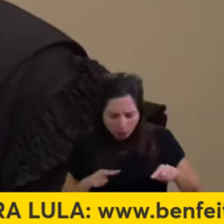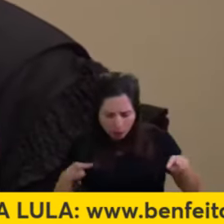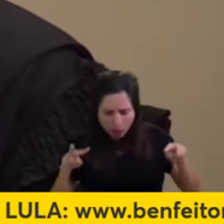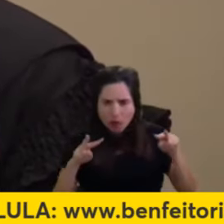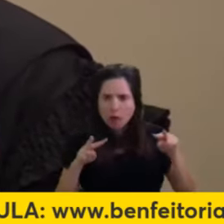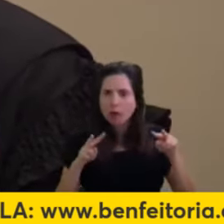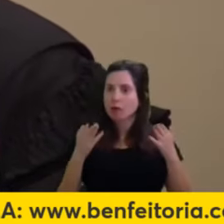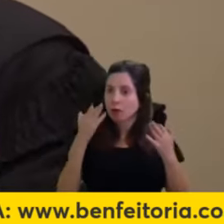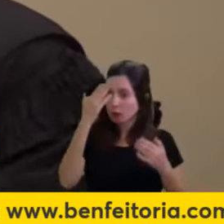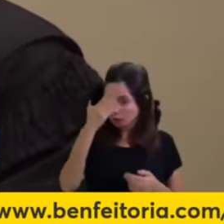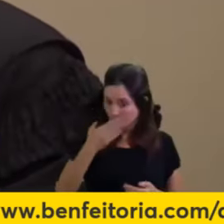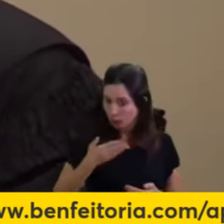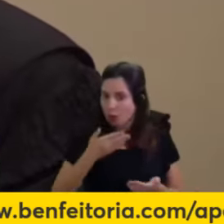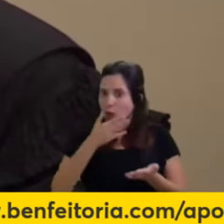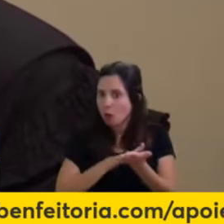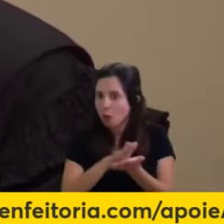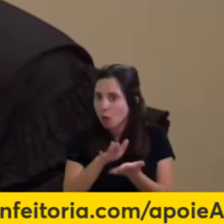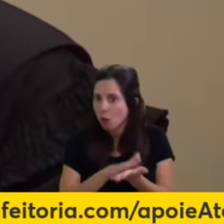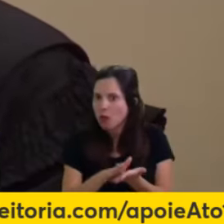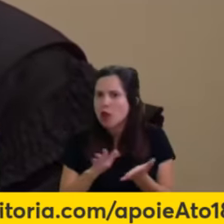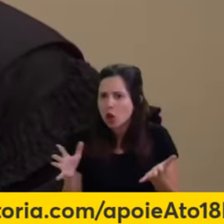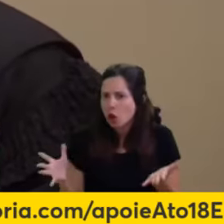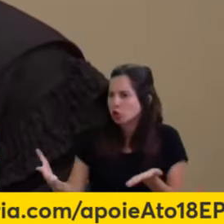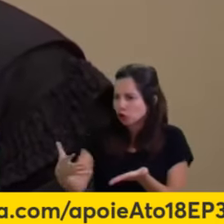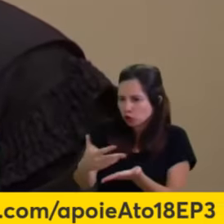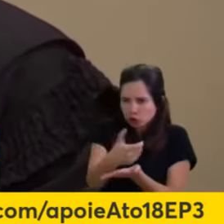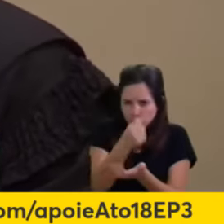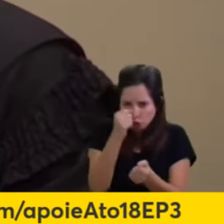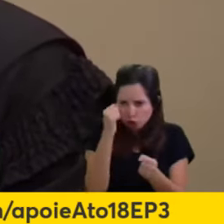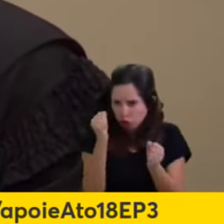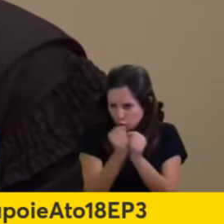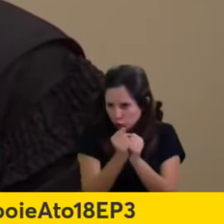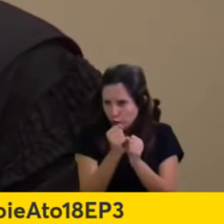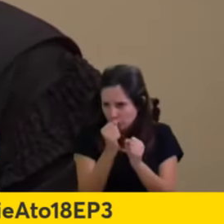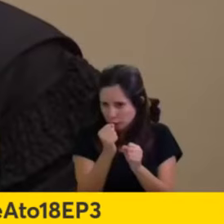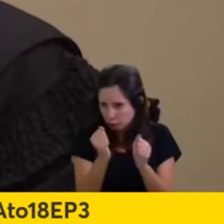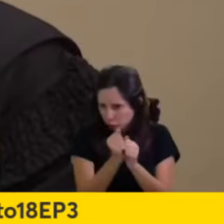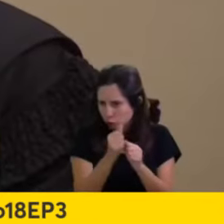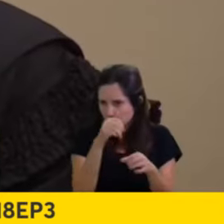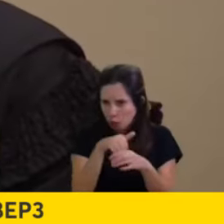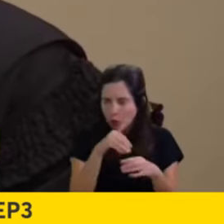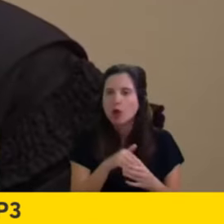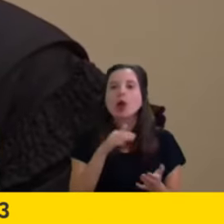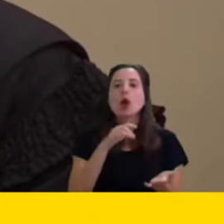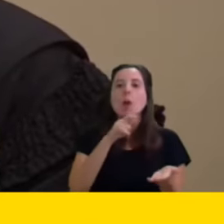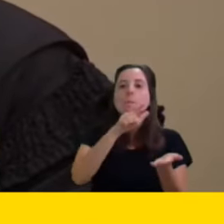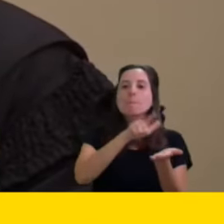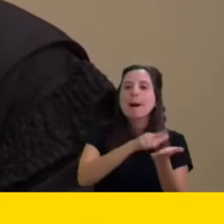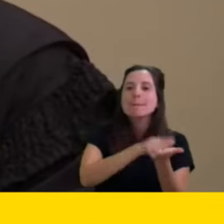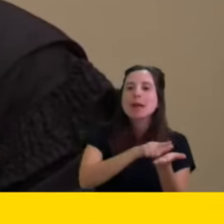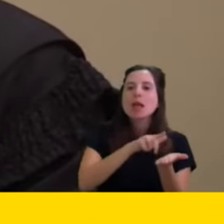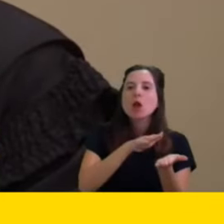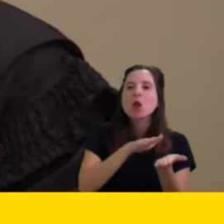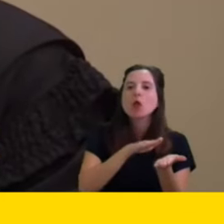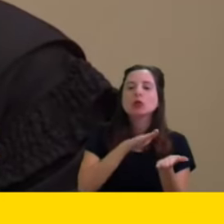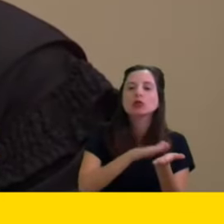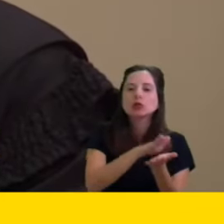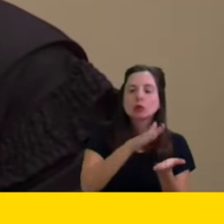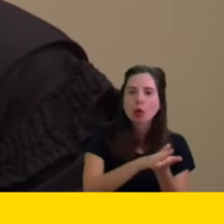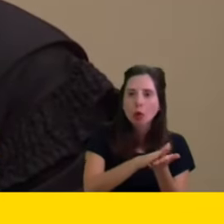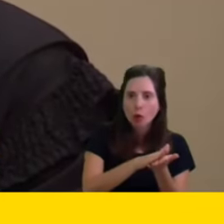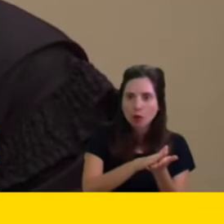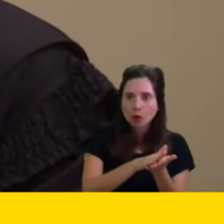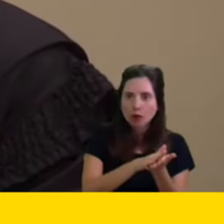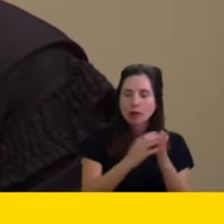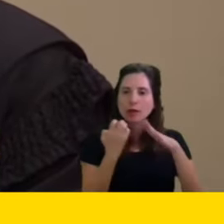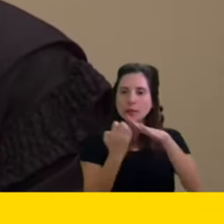tá escrito no memorial que eu estô fazendo juntada junto com o voto aqui comprovantes de despesas com consultoria jurídica pel Brasil no período do